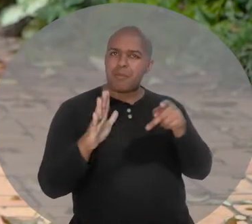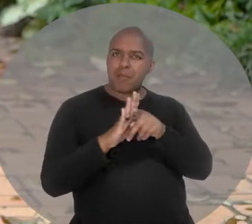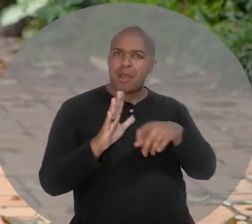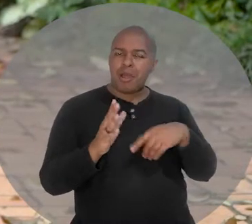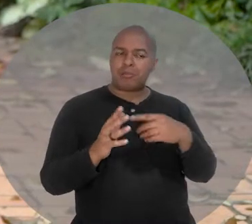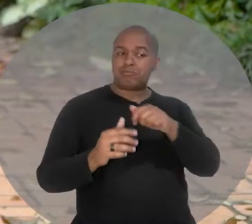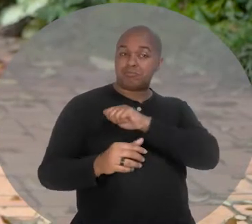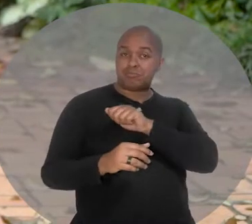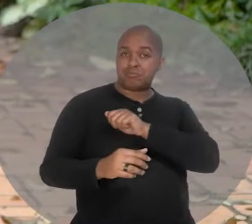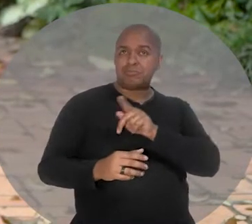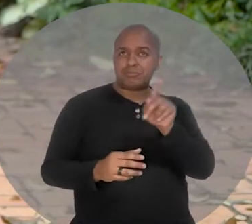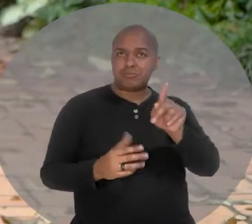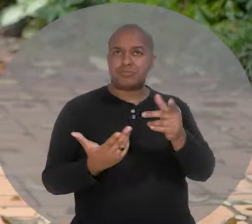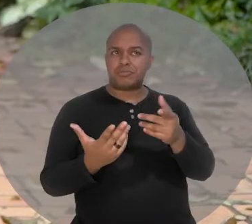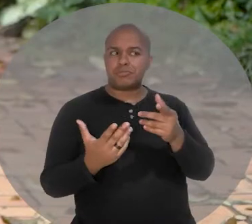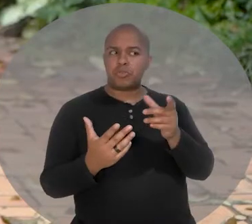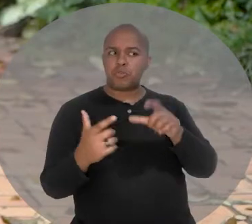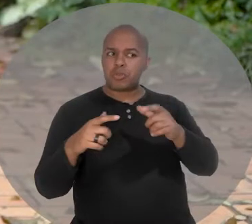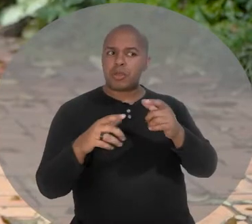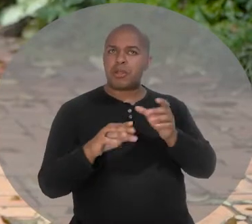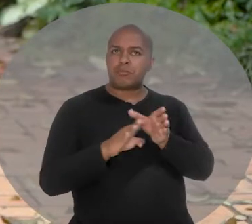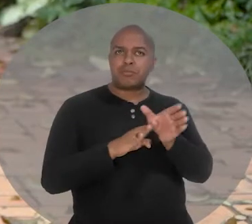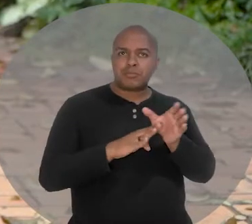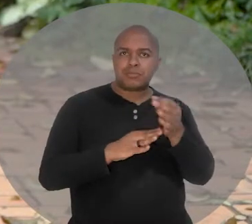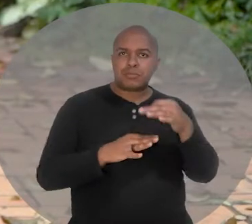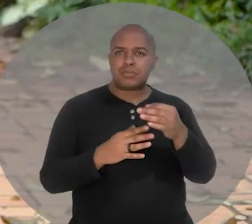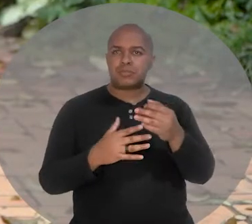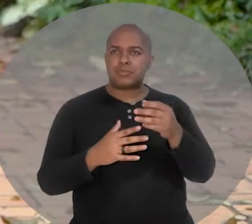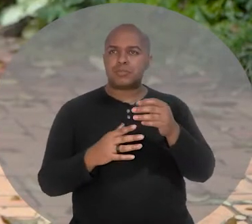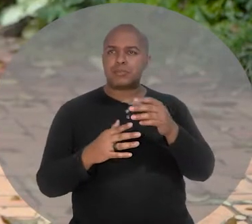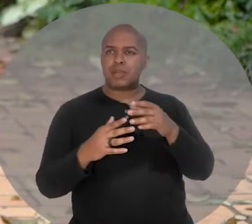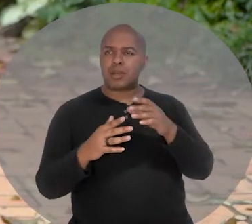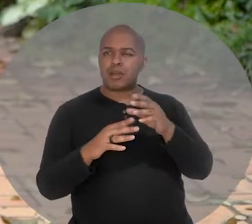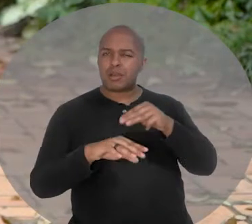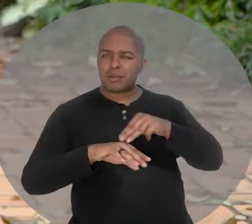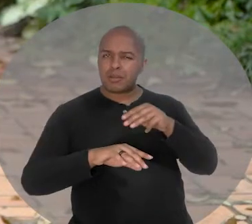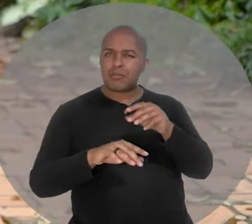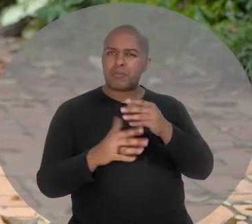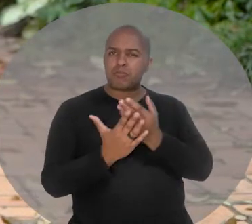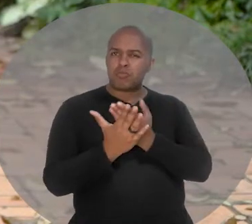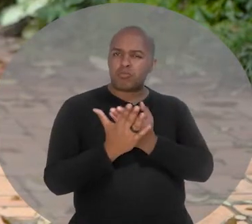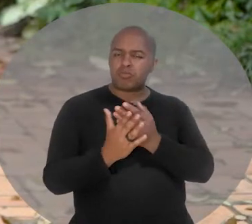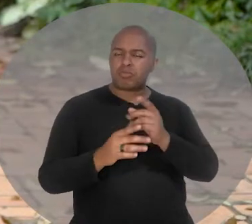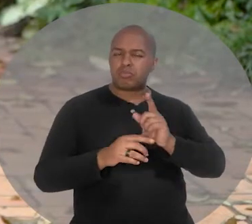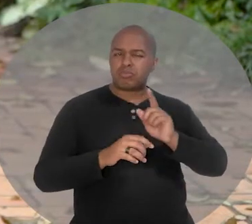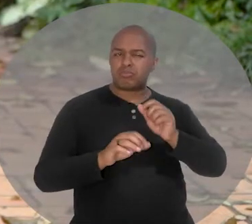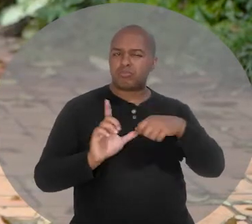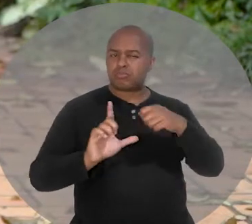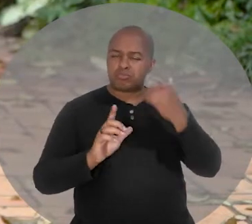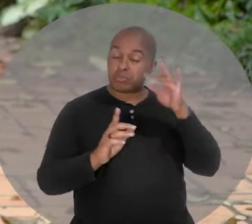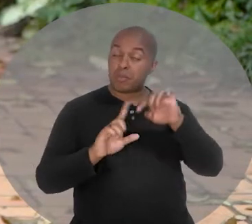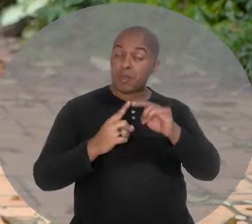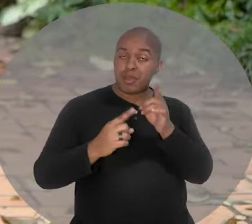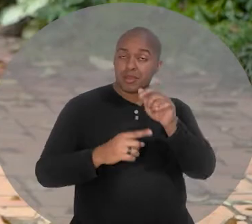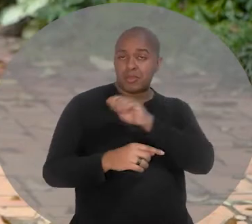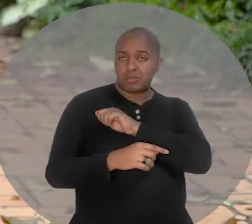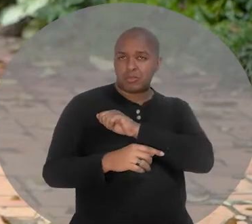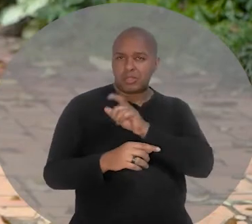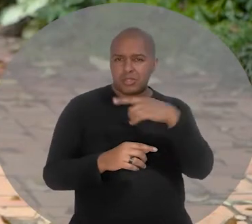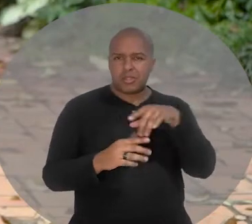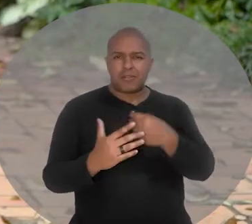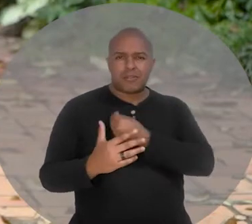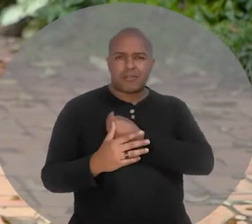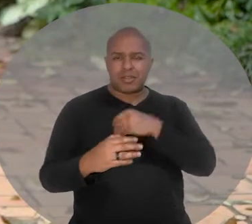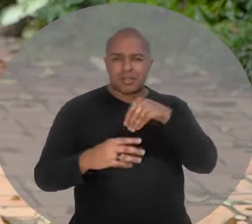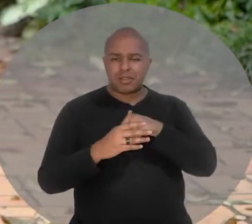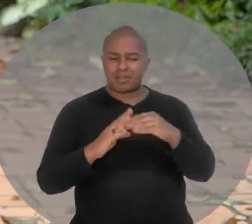próxima com os alunos que ela orientava, né, nas teses de mestrado, doutorado, graduação, não sei. Mas esses alunos,